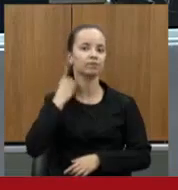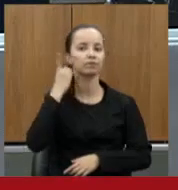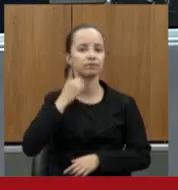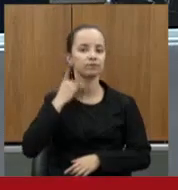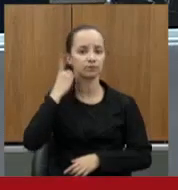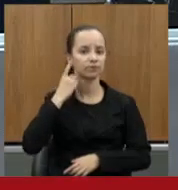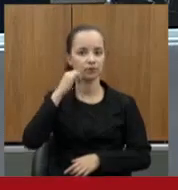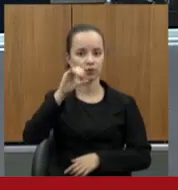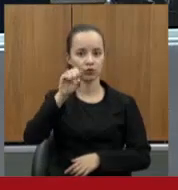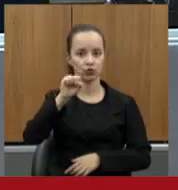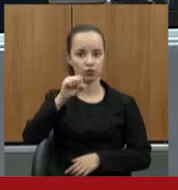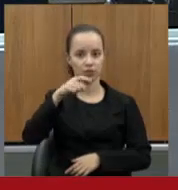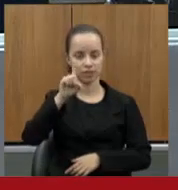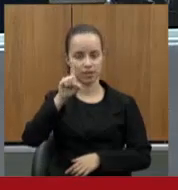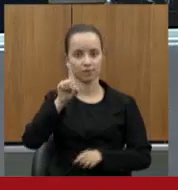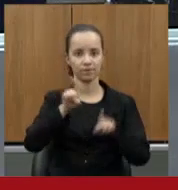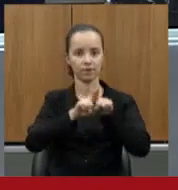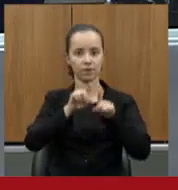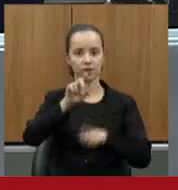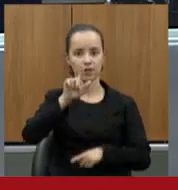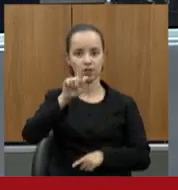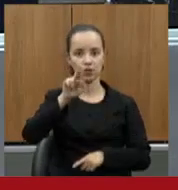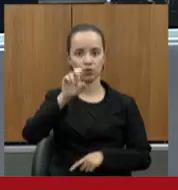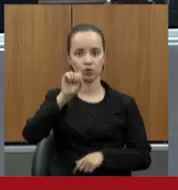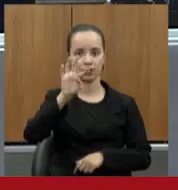e Gustavo Mitre.